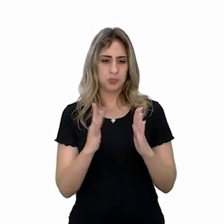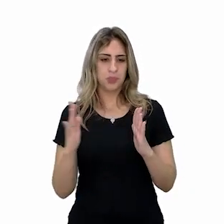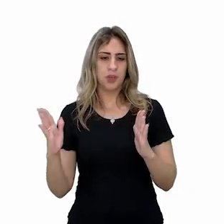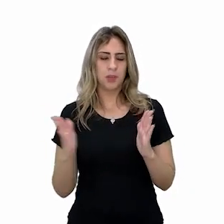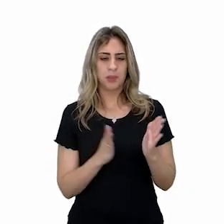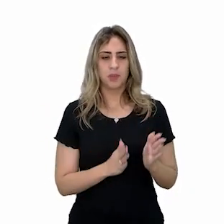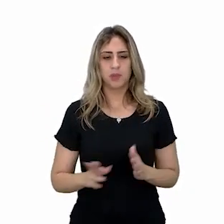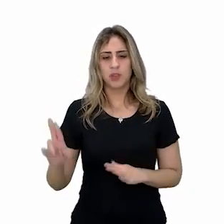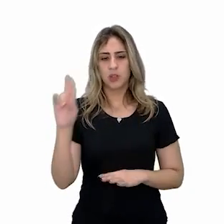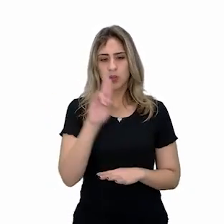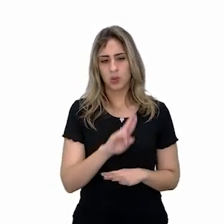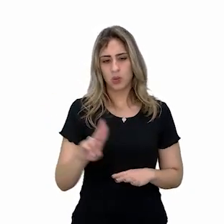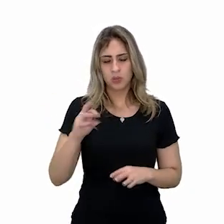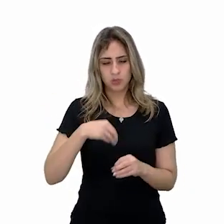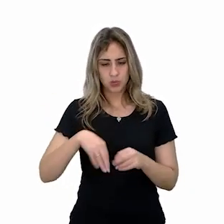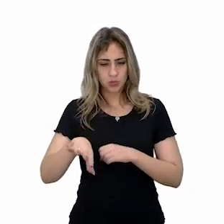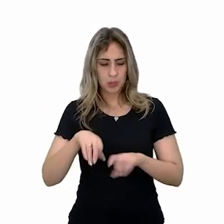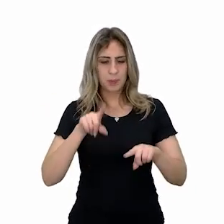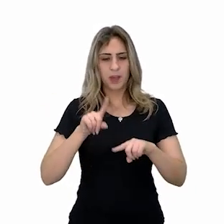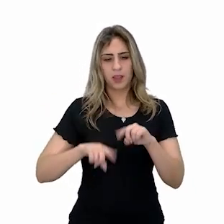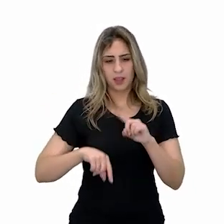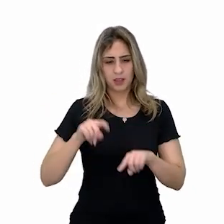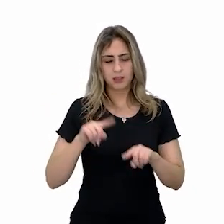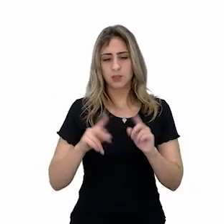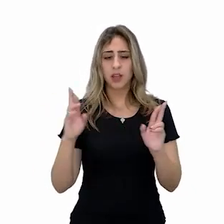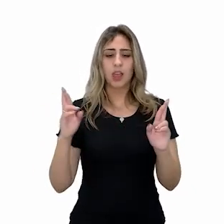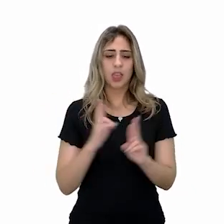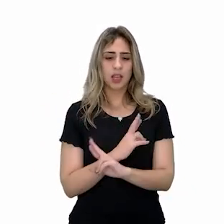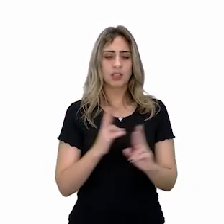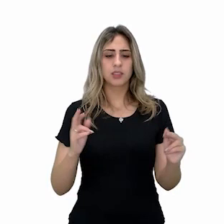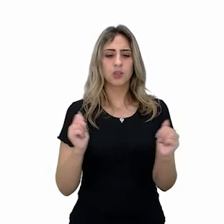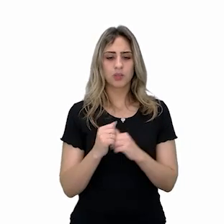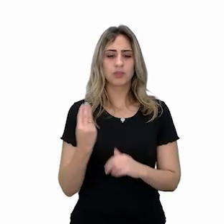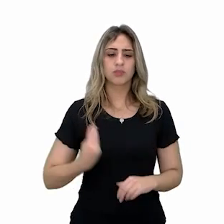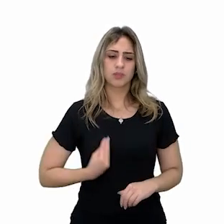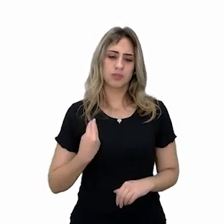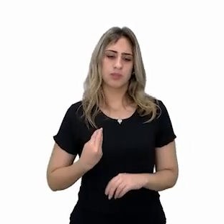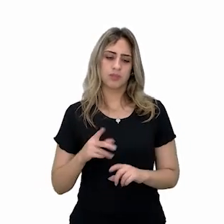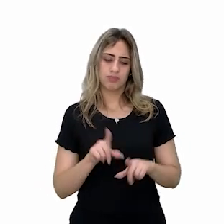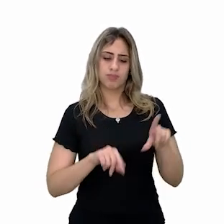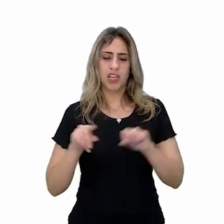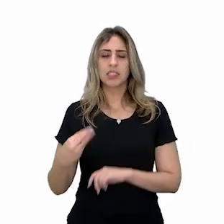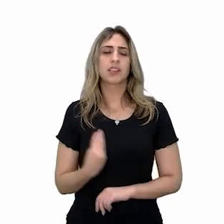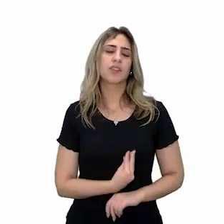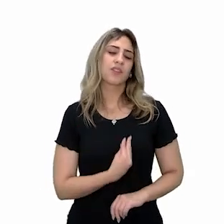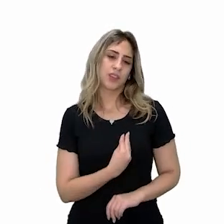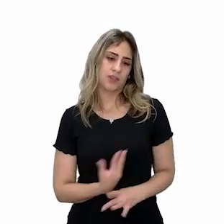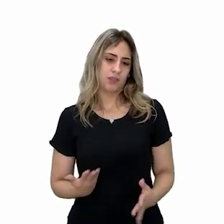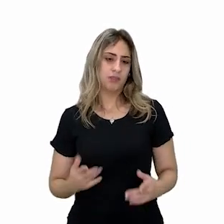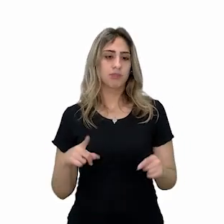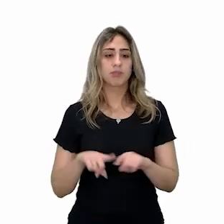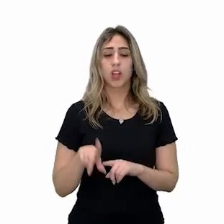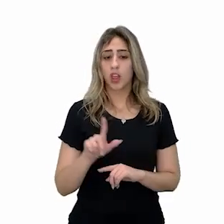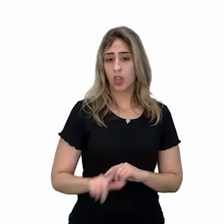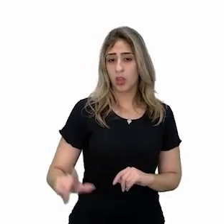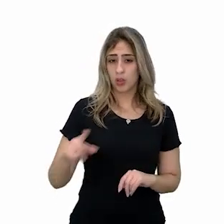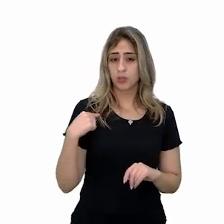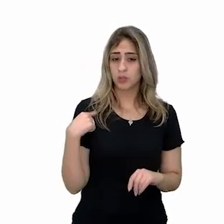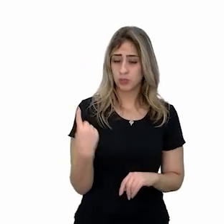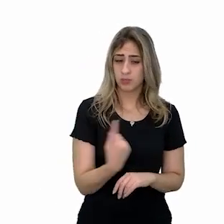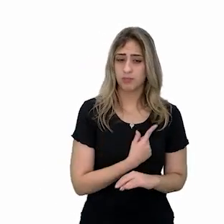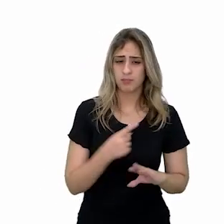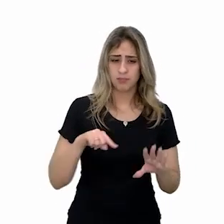produção, uso e descarte de materiais e sua relação com a sobrevivência das espécies vivas. Claro que nós vamos